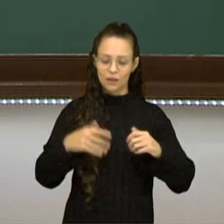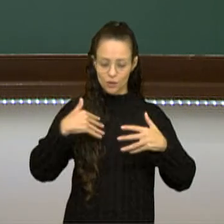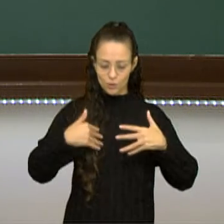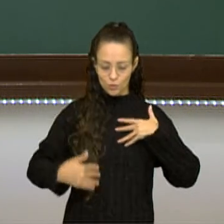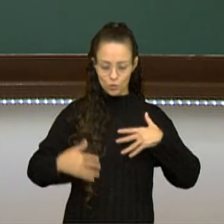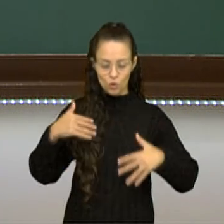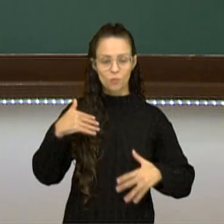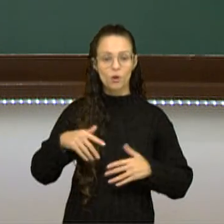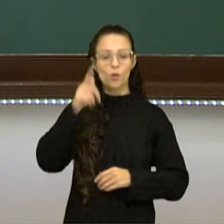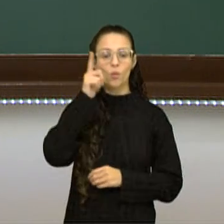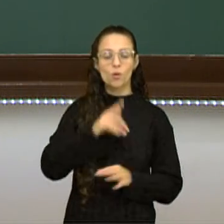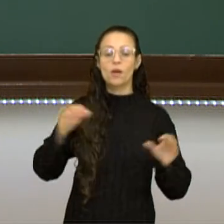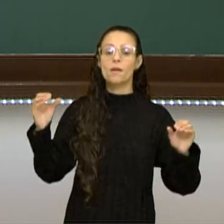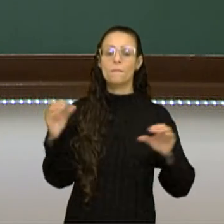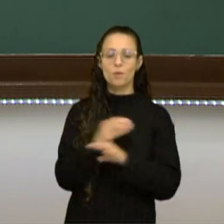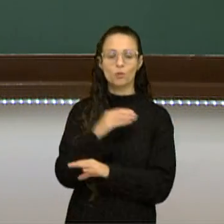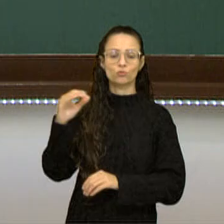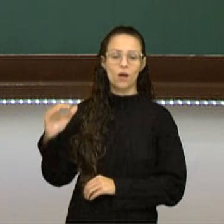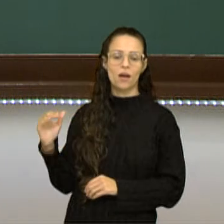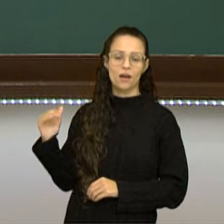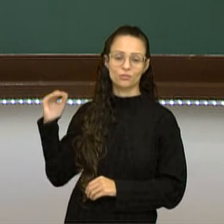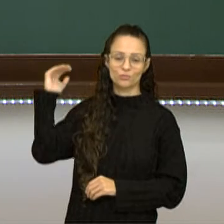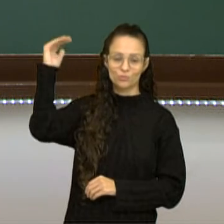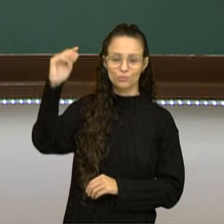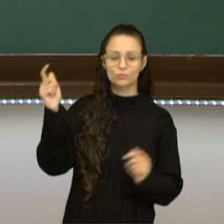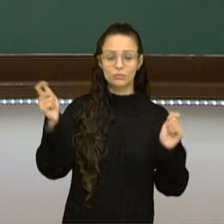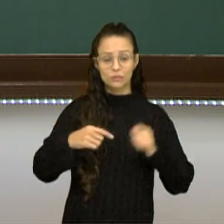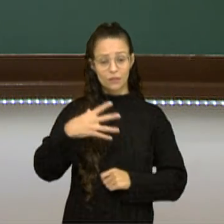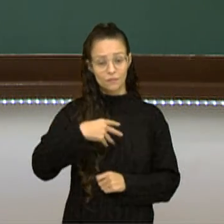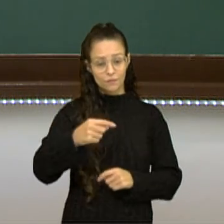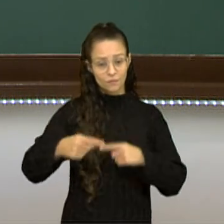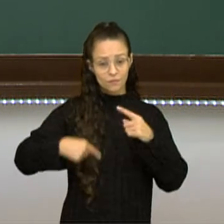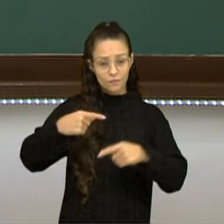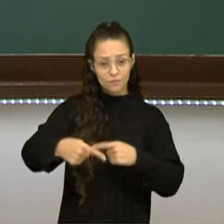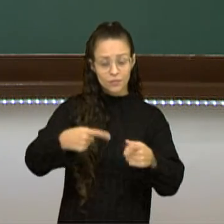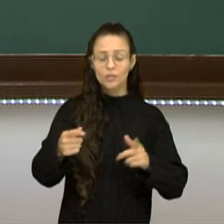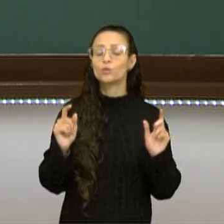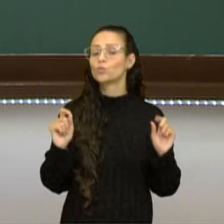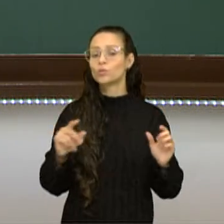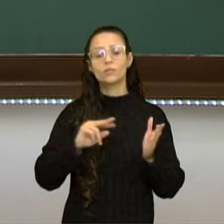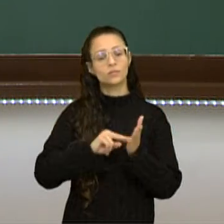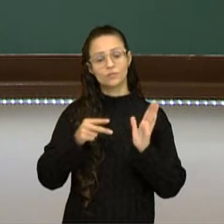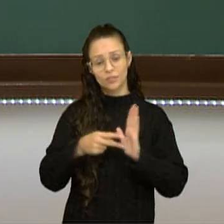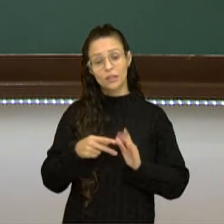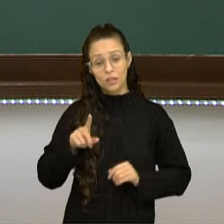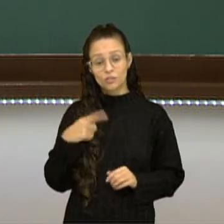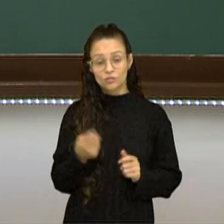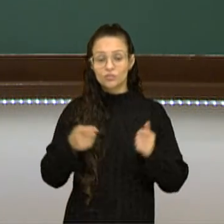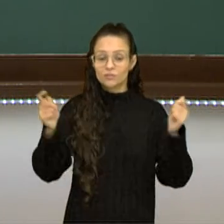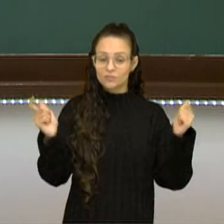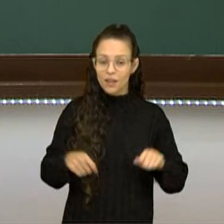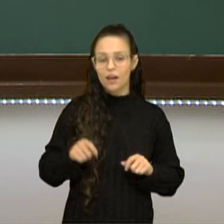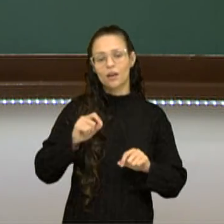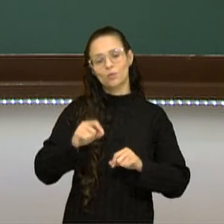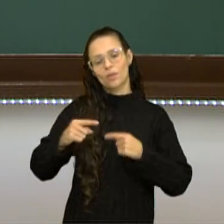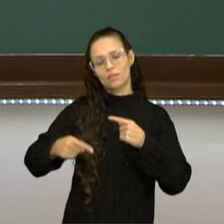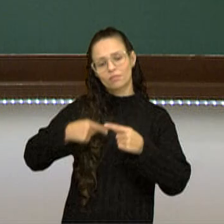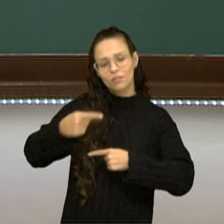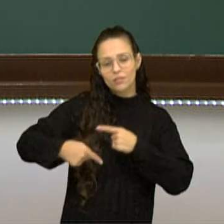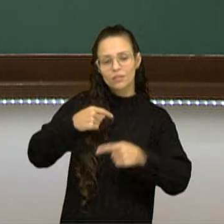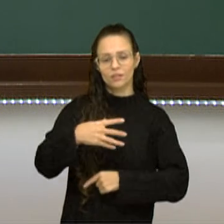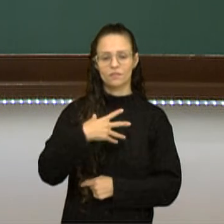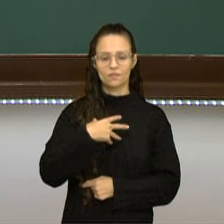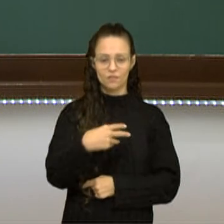corpo atinja a maturidade sexual, ou seja, para que nós sejamos capazes de nos